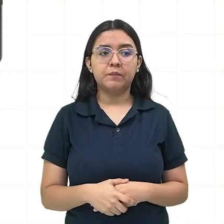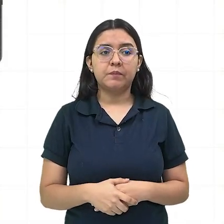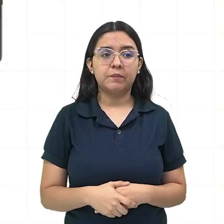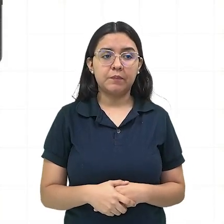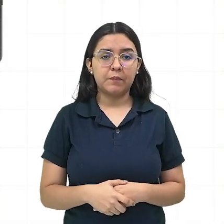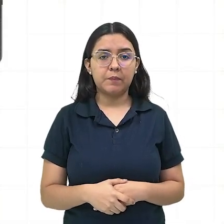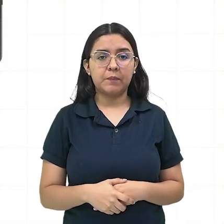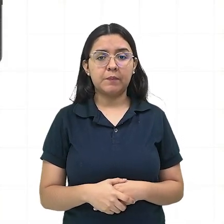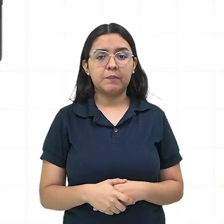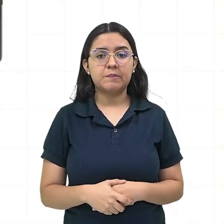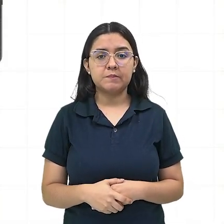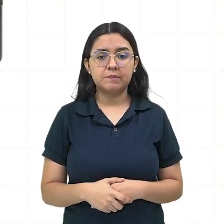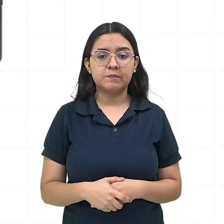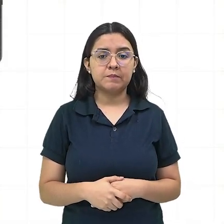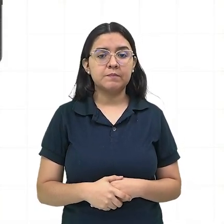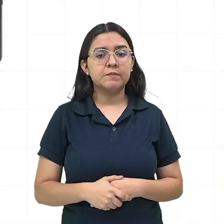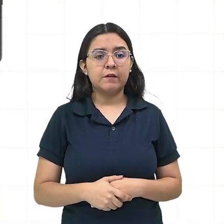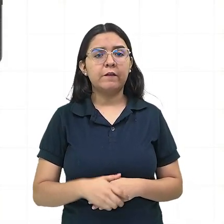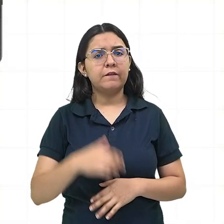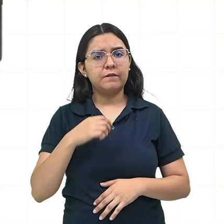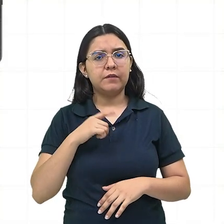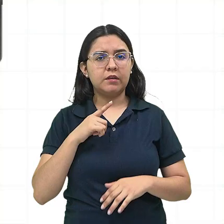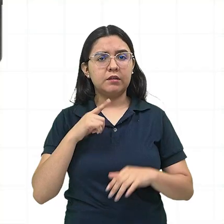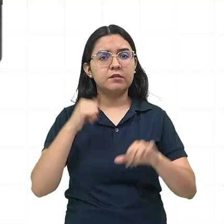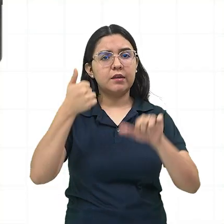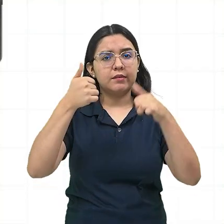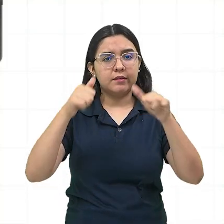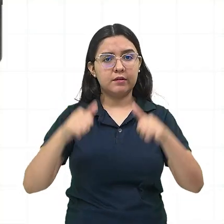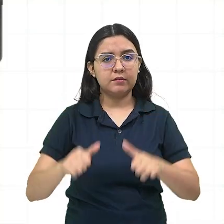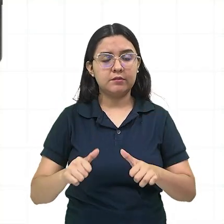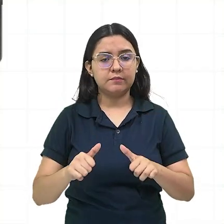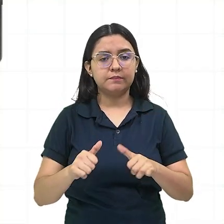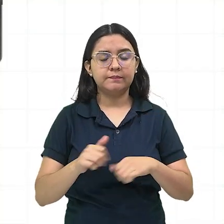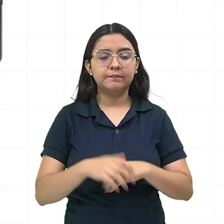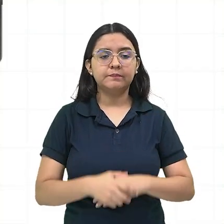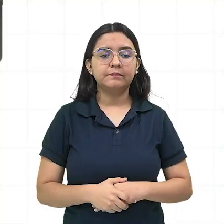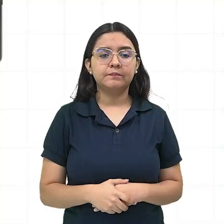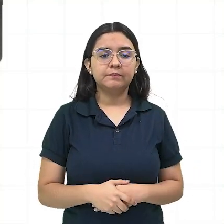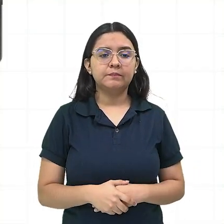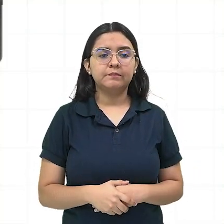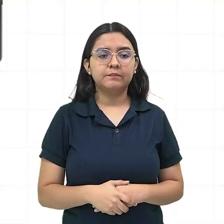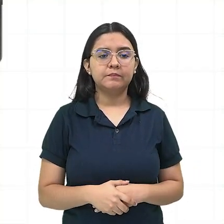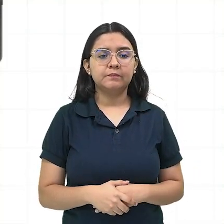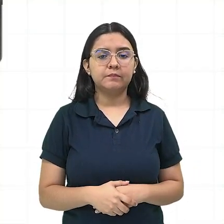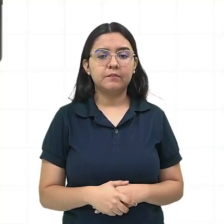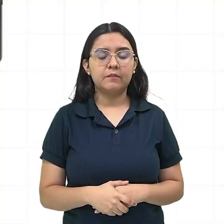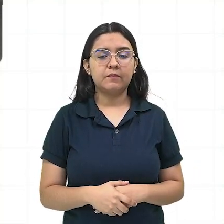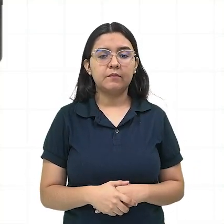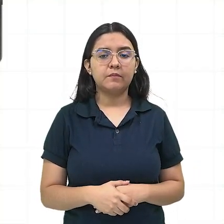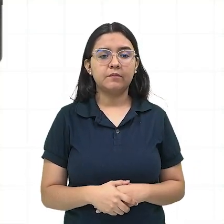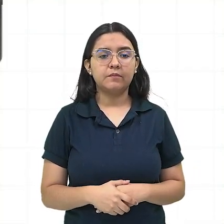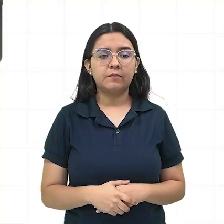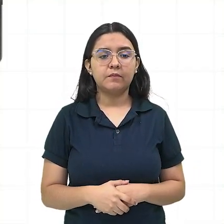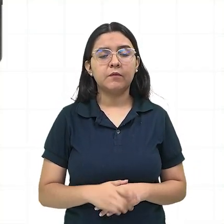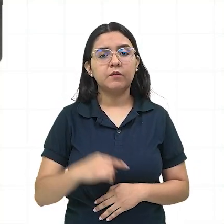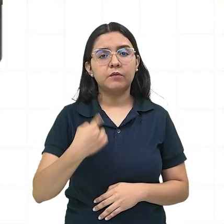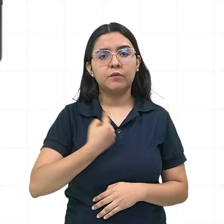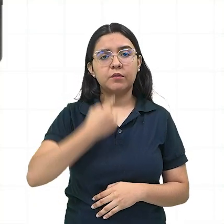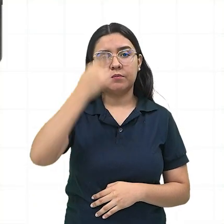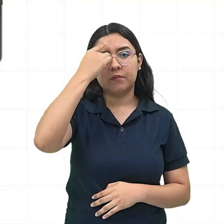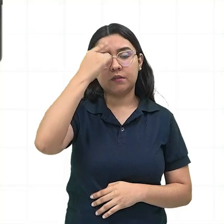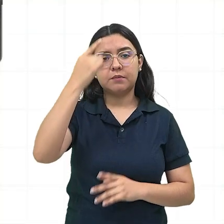disso. Ele vai fazer essa análise bem interessante. Parece que não, mas quando pensamos nessa